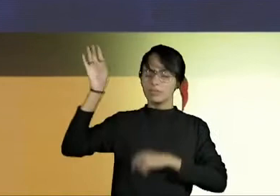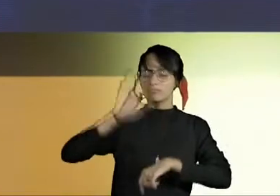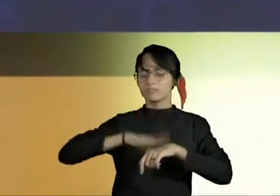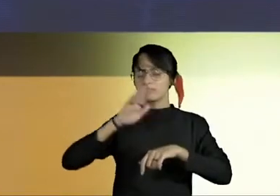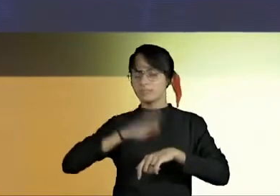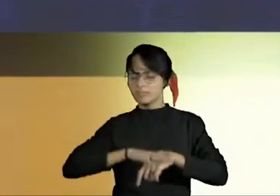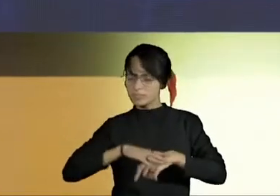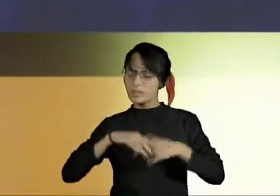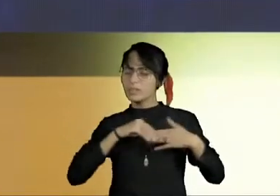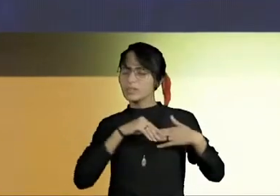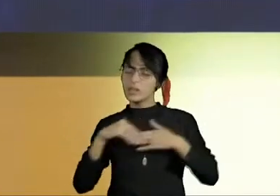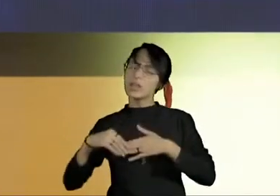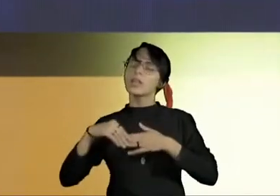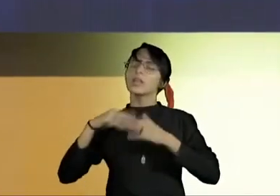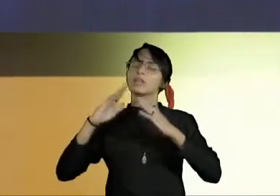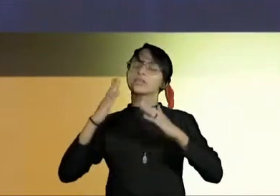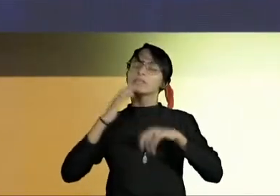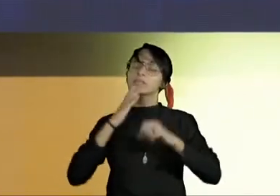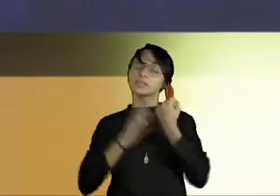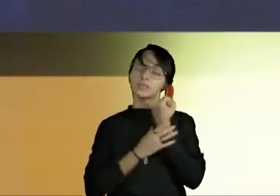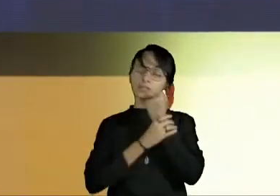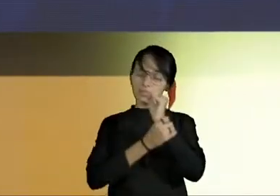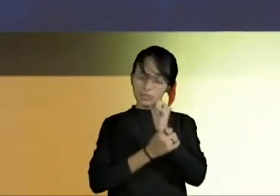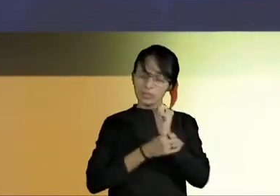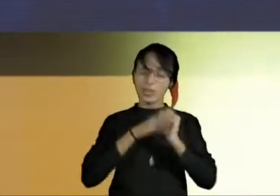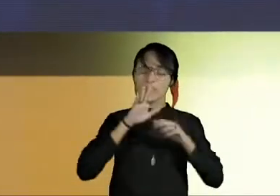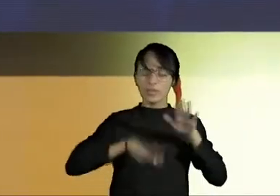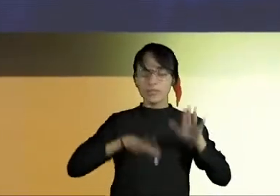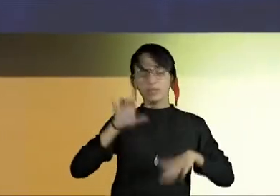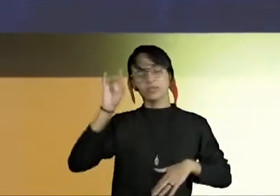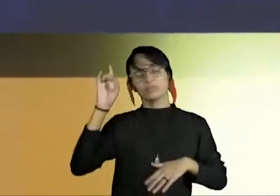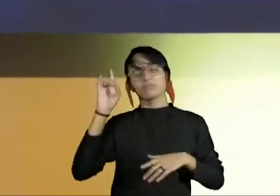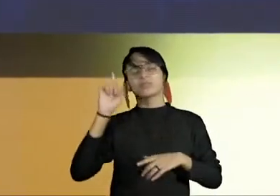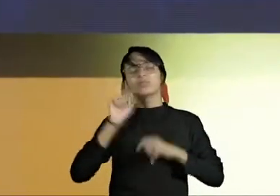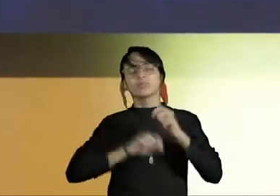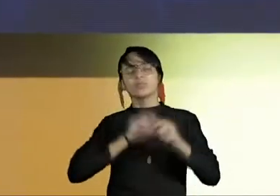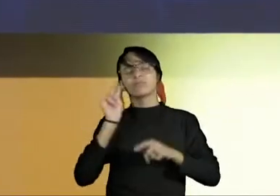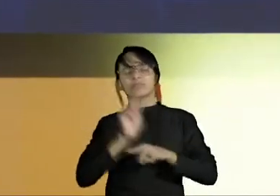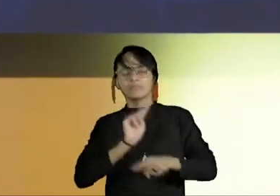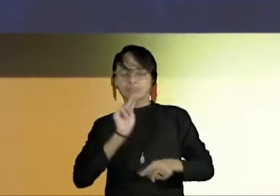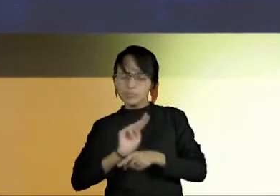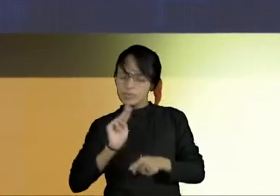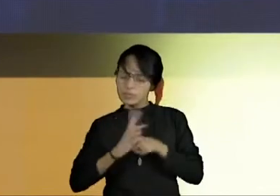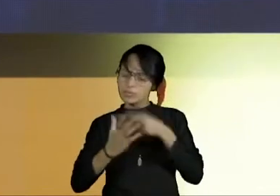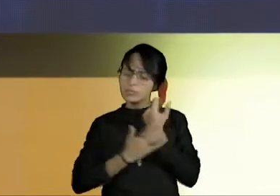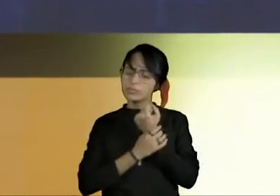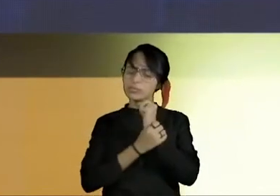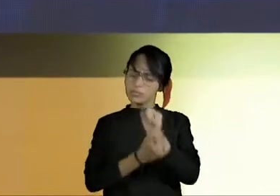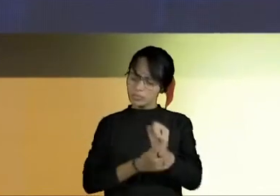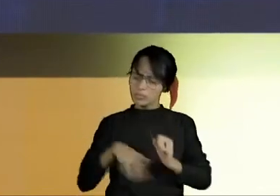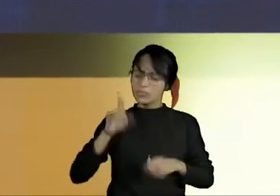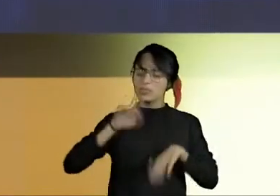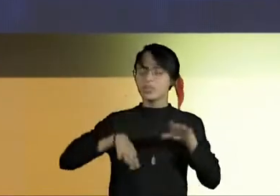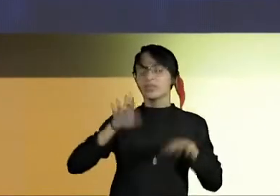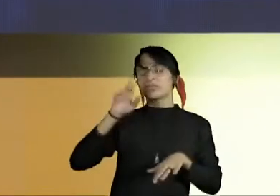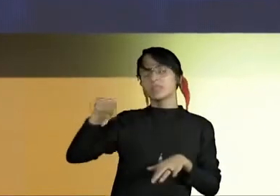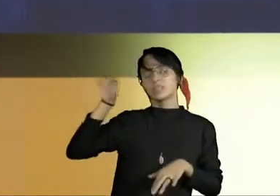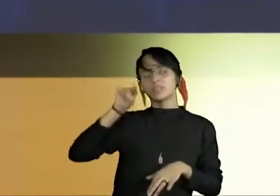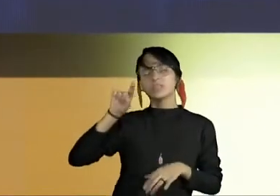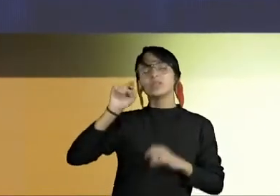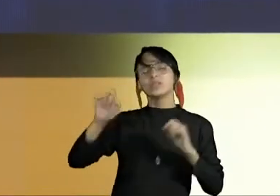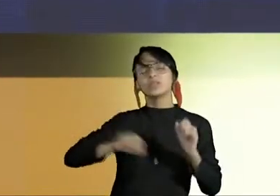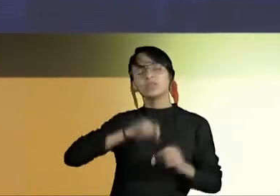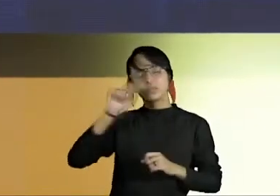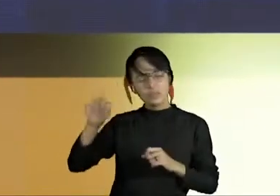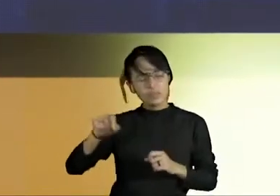em segurança. Quantas vezes tu tens sido o abrigo seguro, quantas vezes o Senhor tem sido o